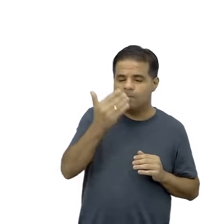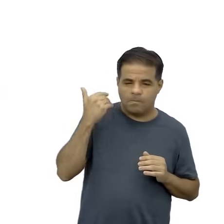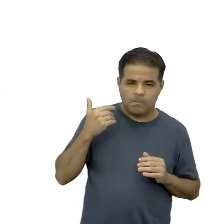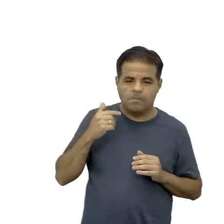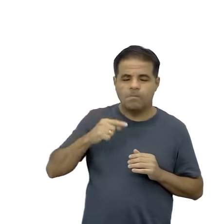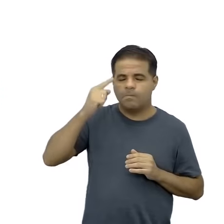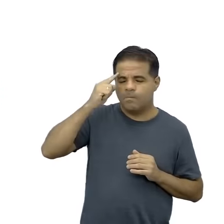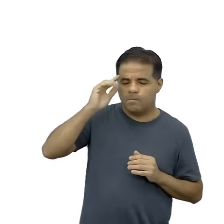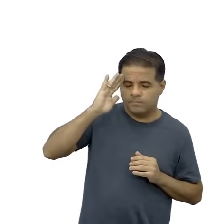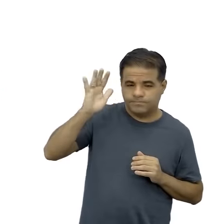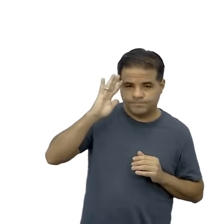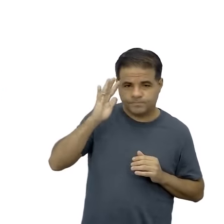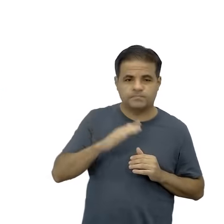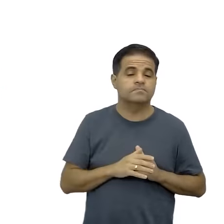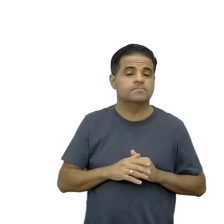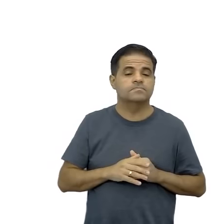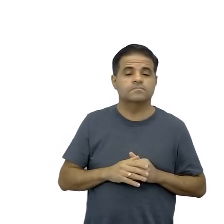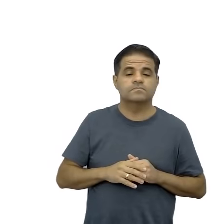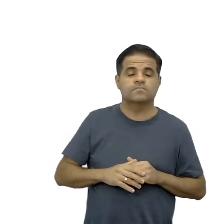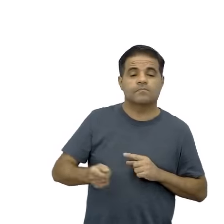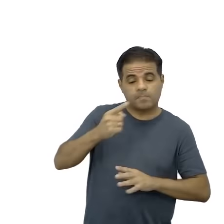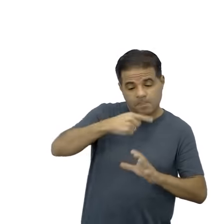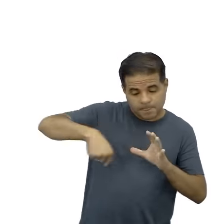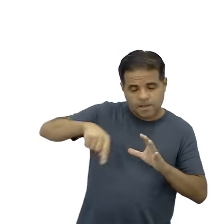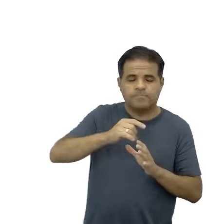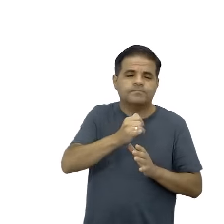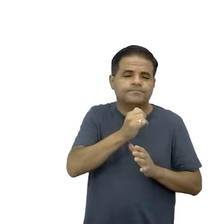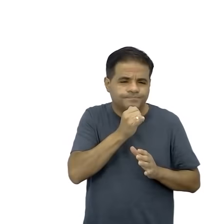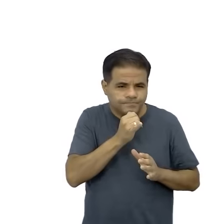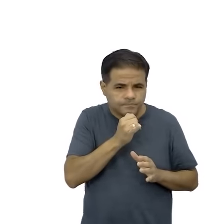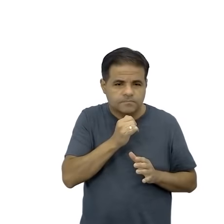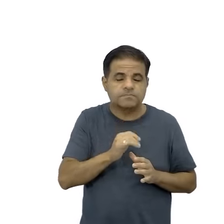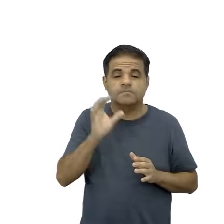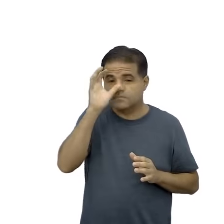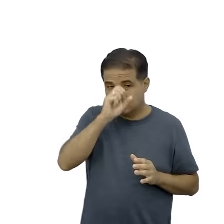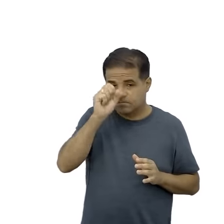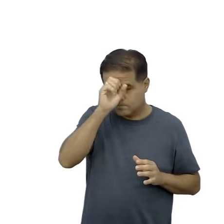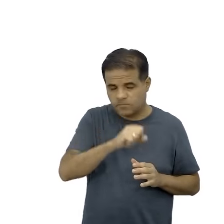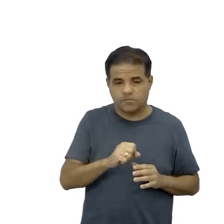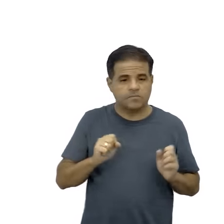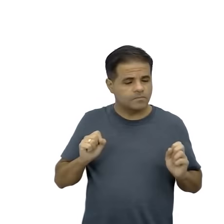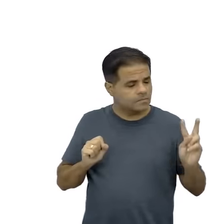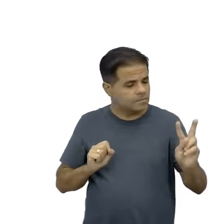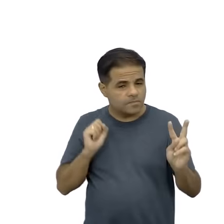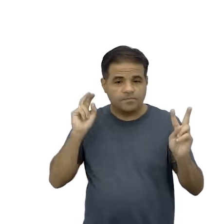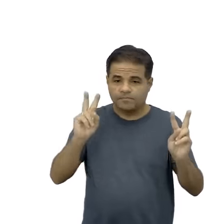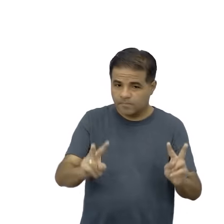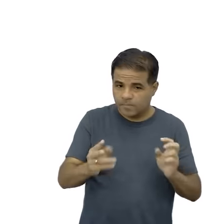estava pensando aqui no caso de rotação por estação, é um exemplo. Aprendizagem entre pares,